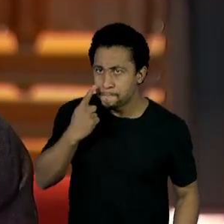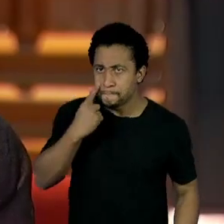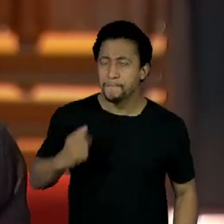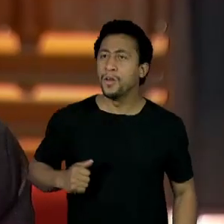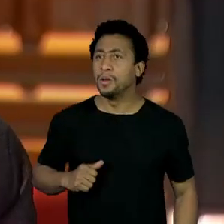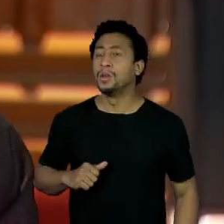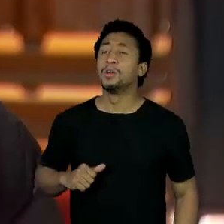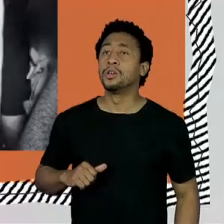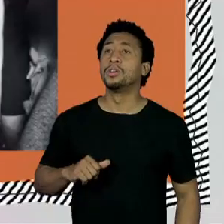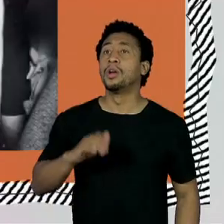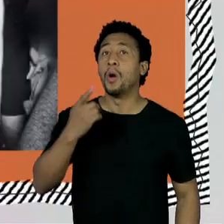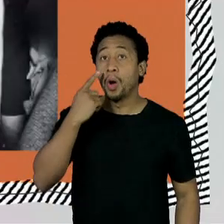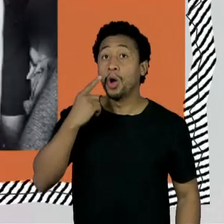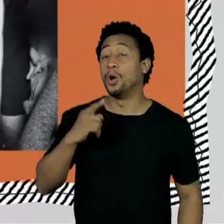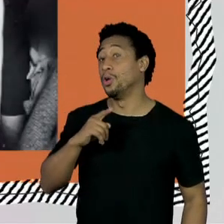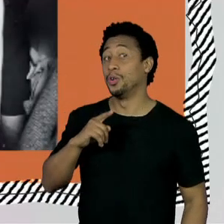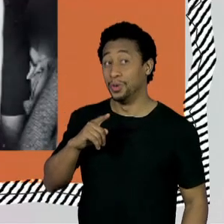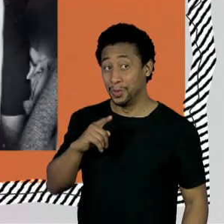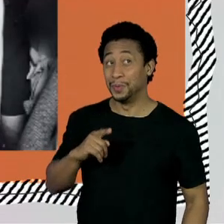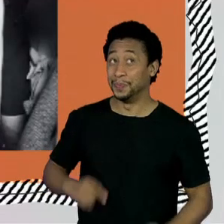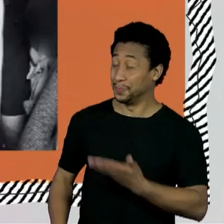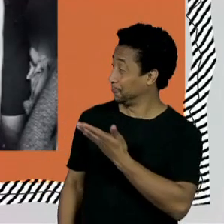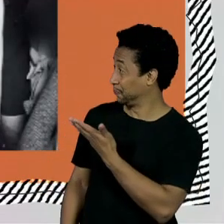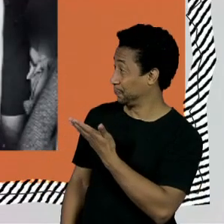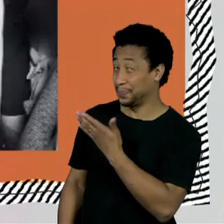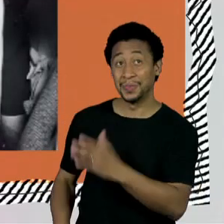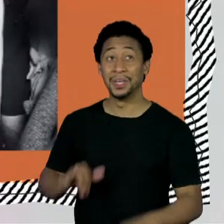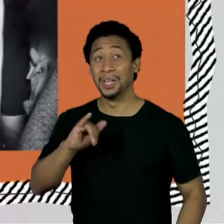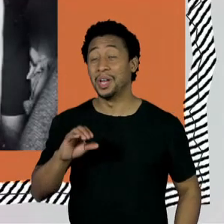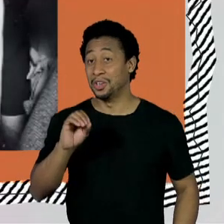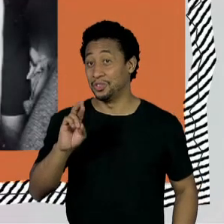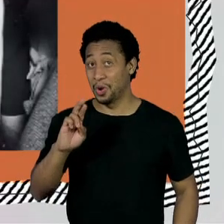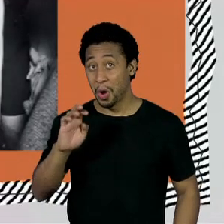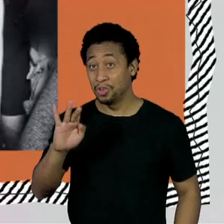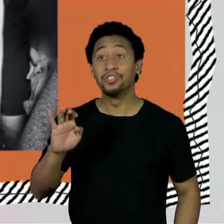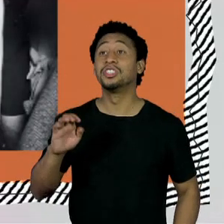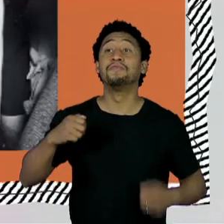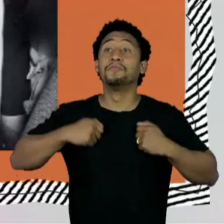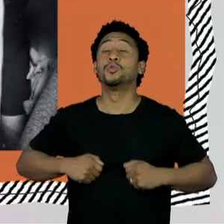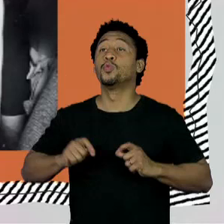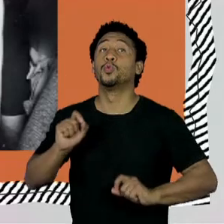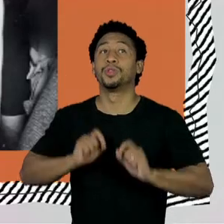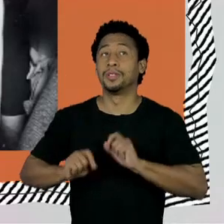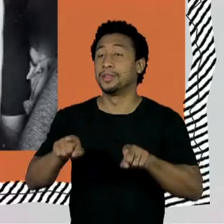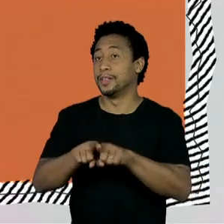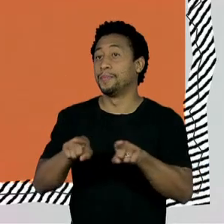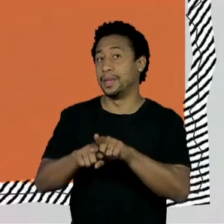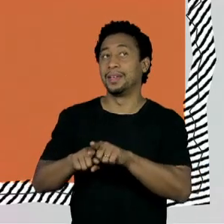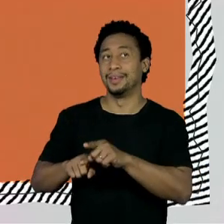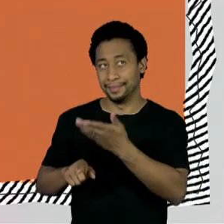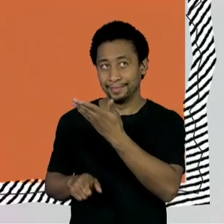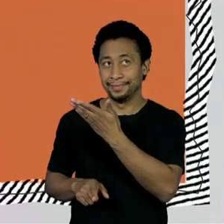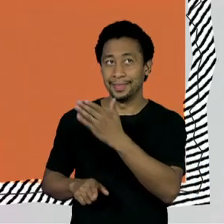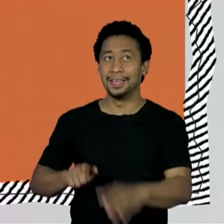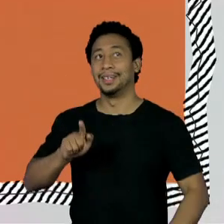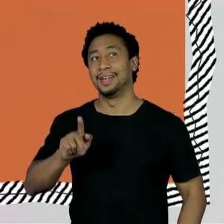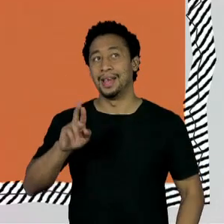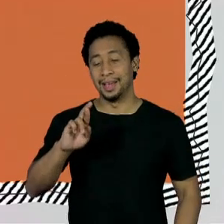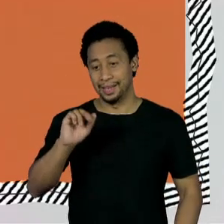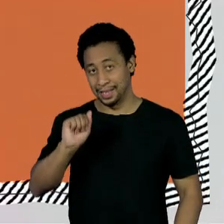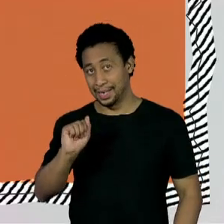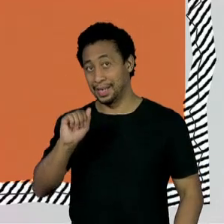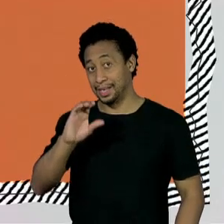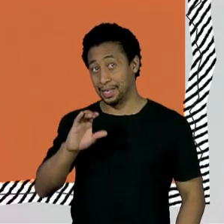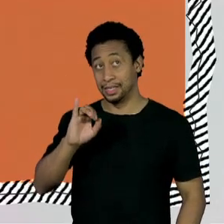Amado vestia quando estava na política, o que Graciliano Ramos vestiu quando estava na política. Preste atenção nos ternos do